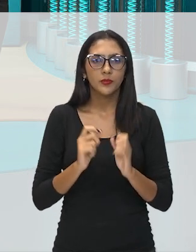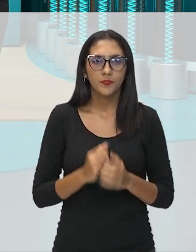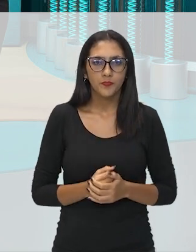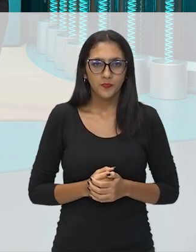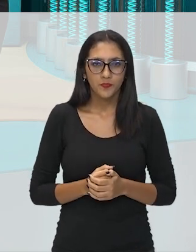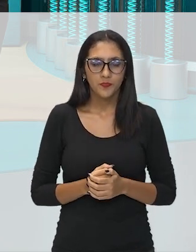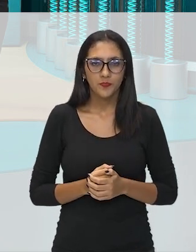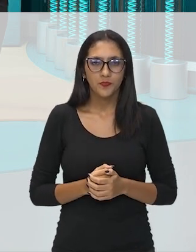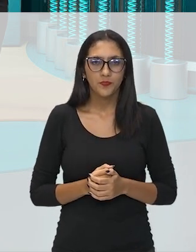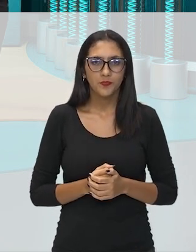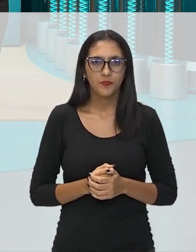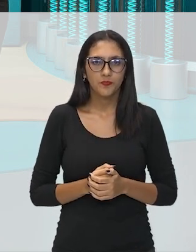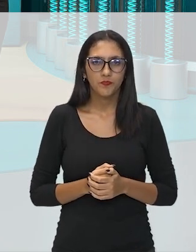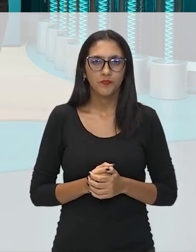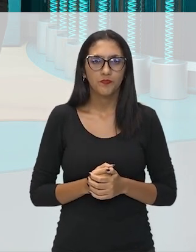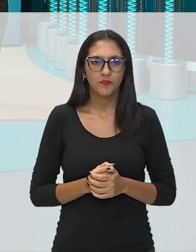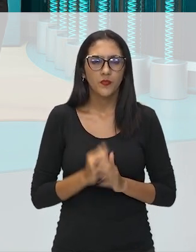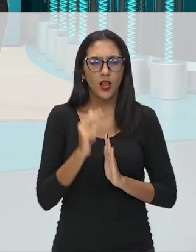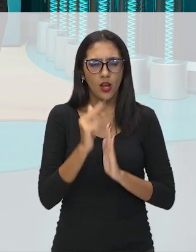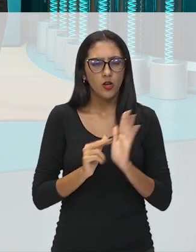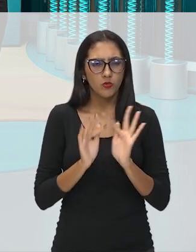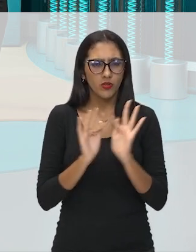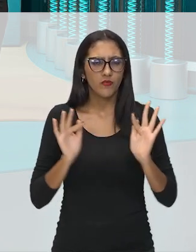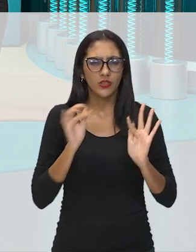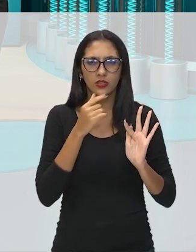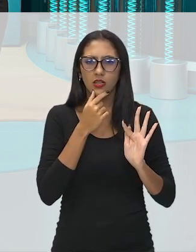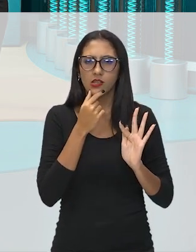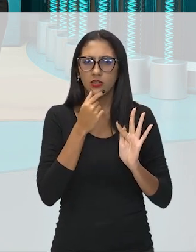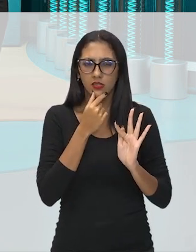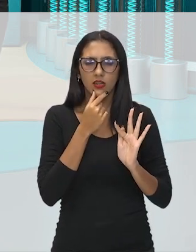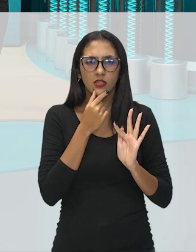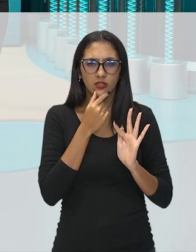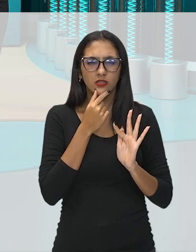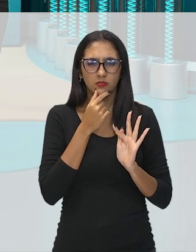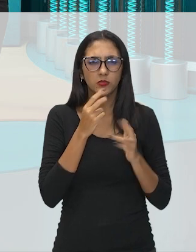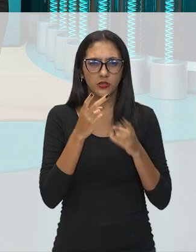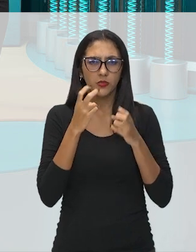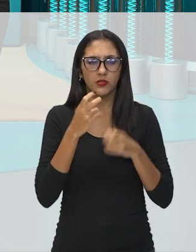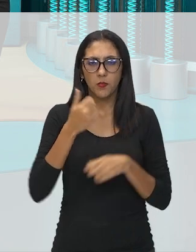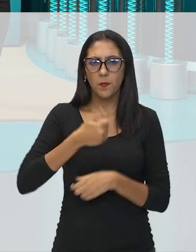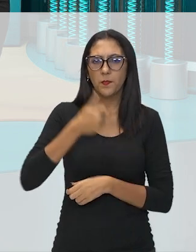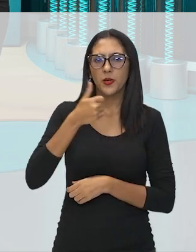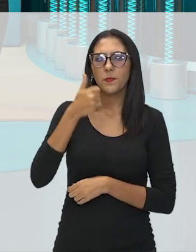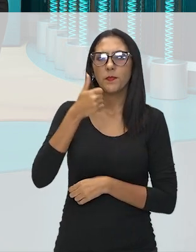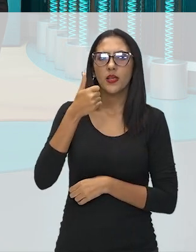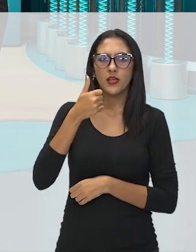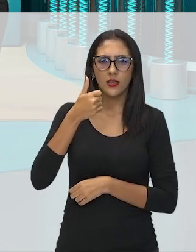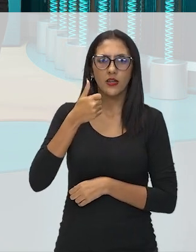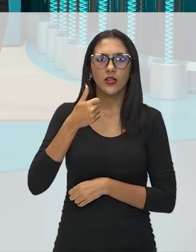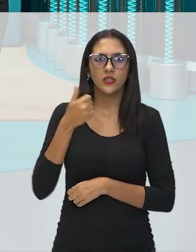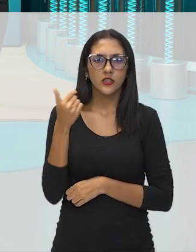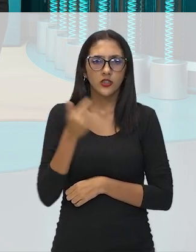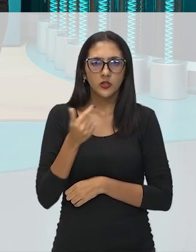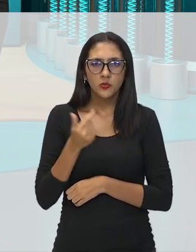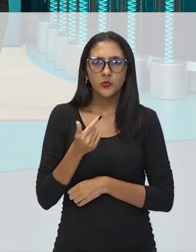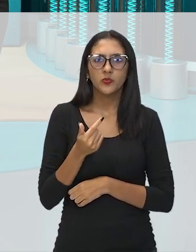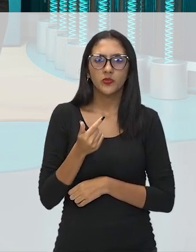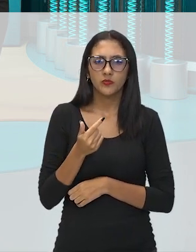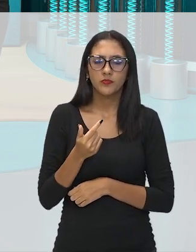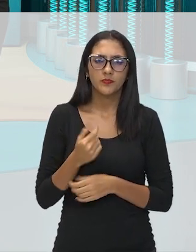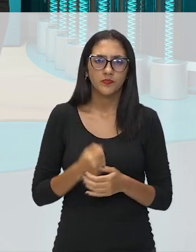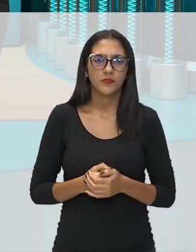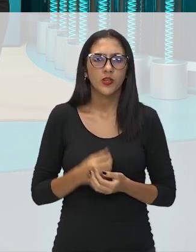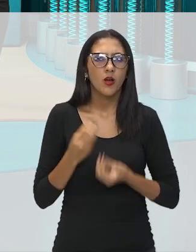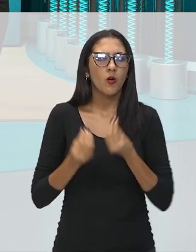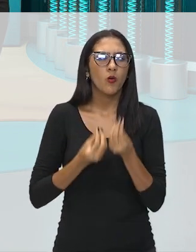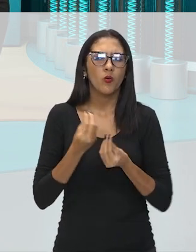A primeira oração, ela está no past continuous. Por que que eu sei que aqui é o past